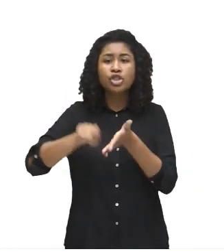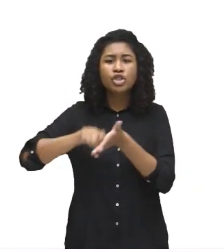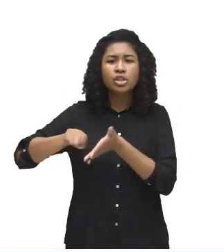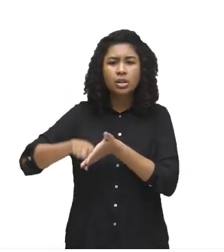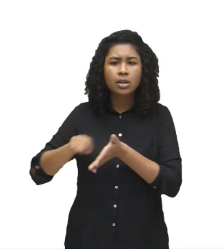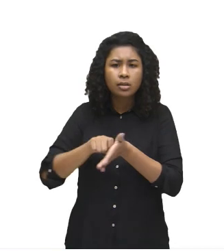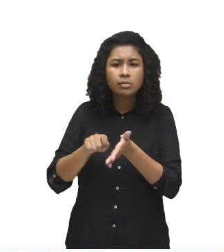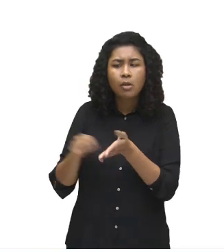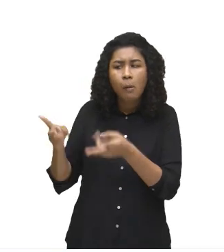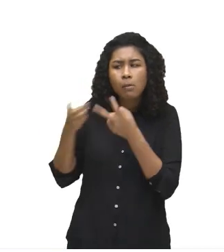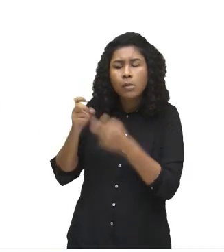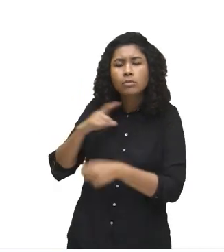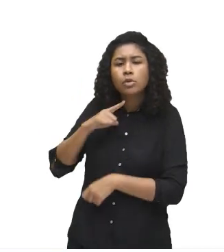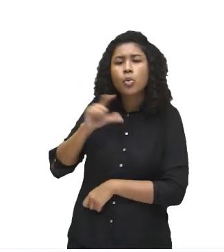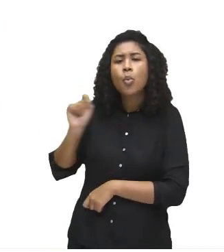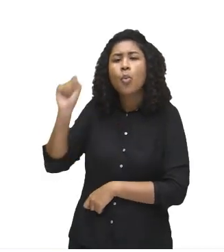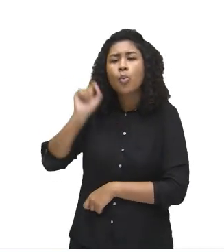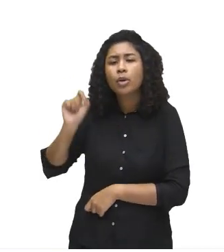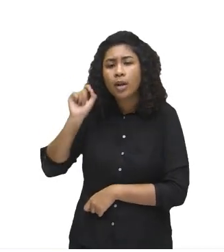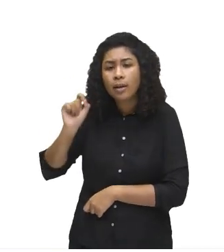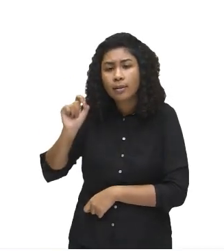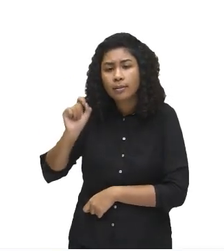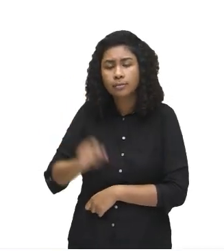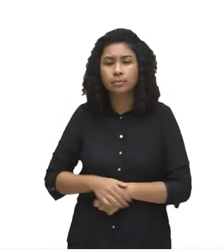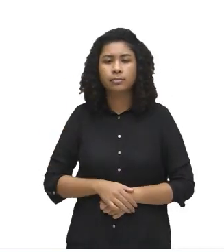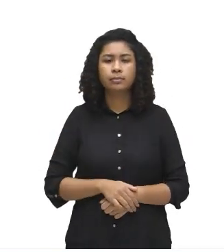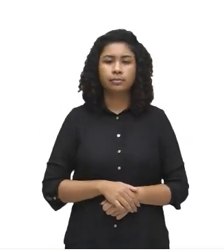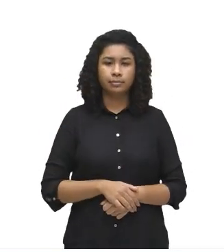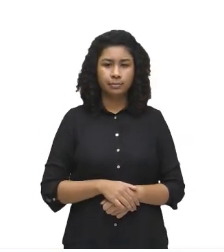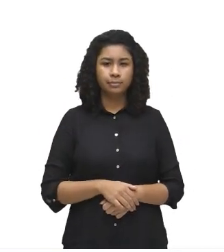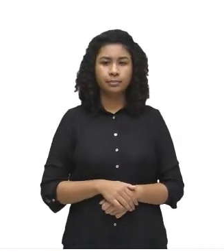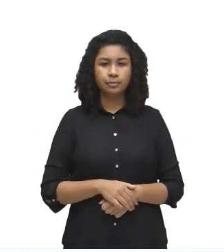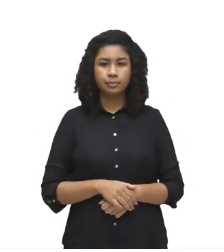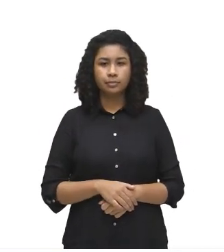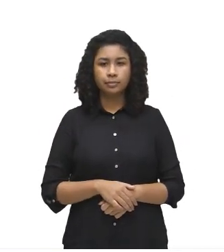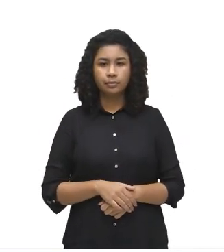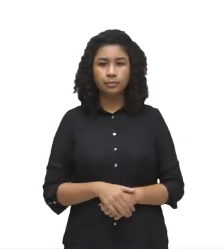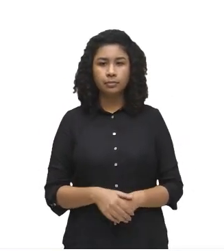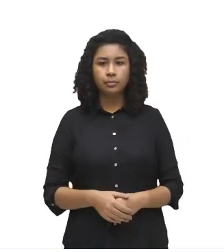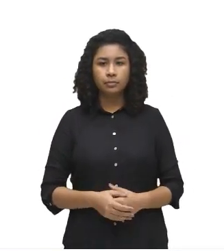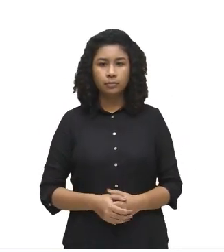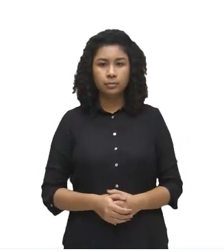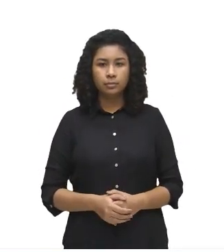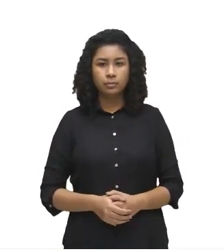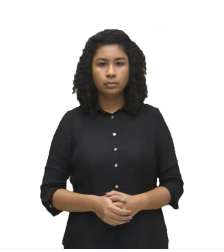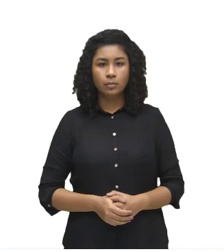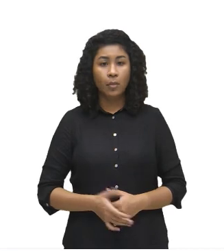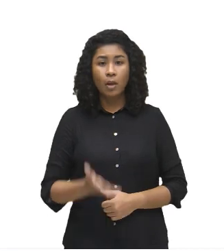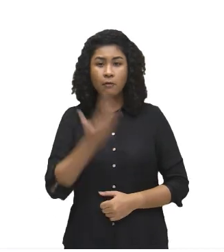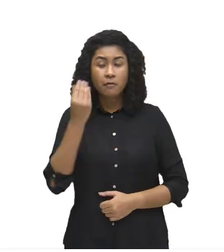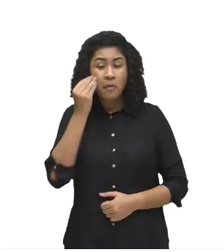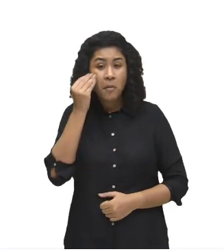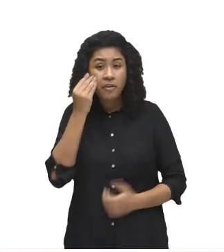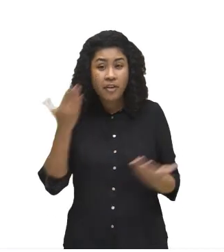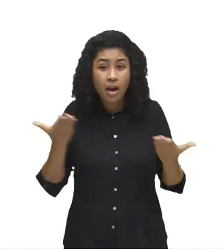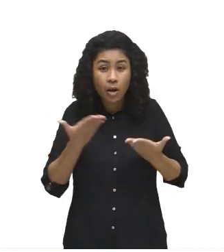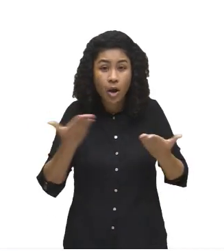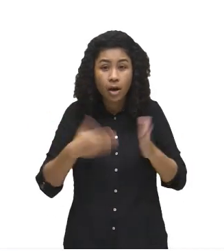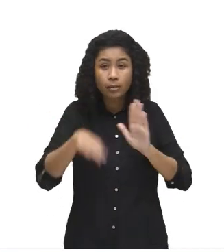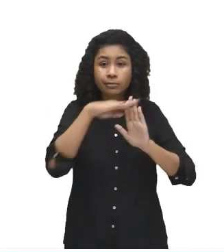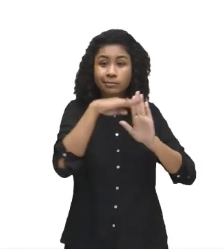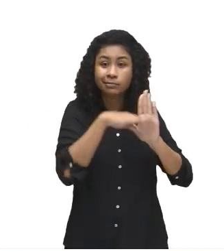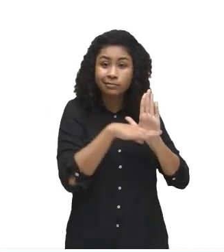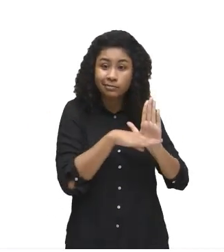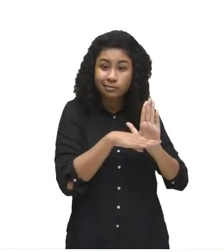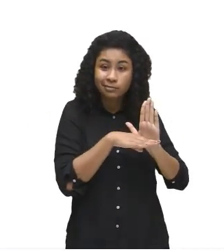você observe, por isso você não marcou uma das alternativas, tá bom? Vamos então ver as alternativas? Olha aí as alternativas agora